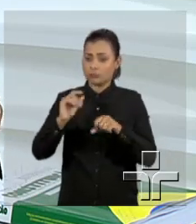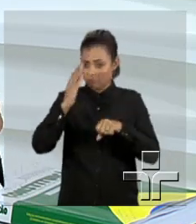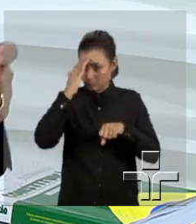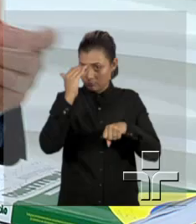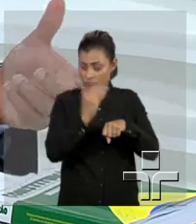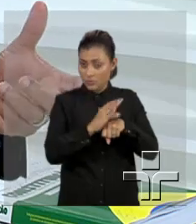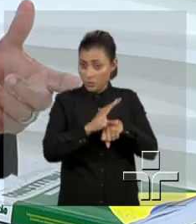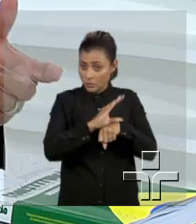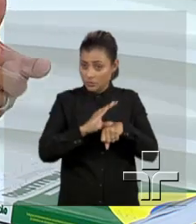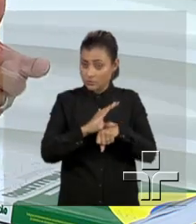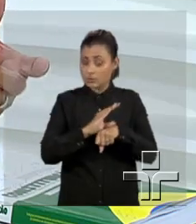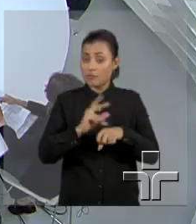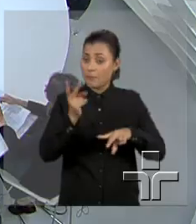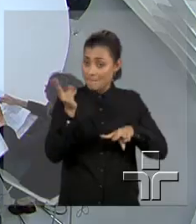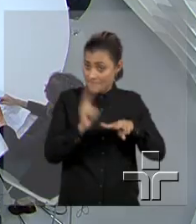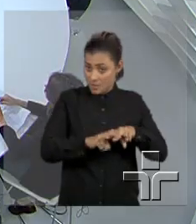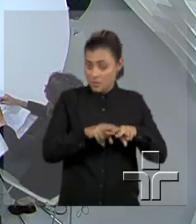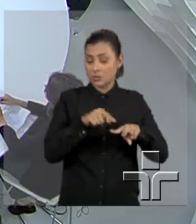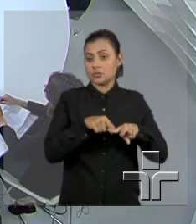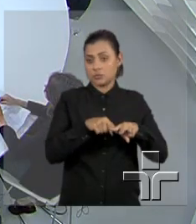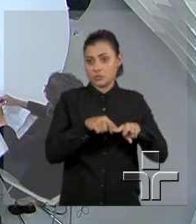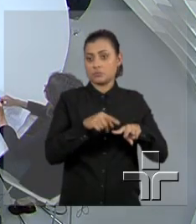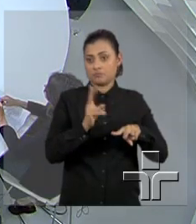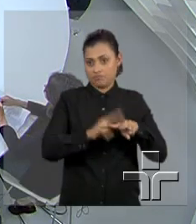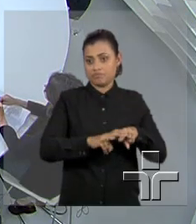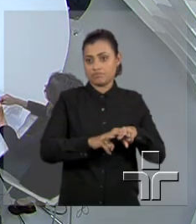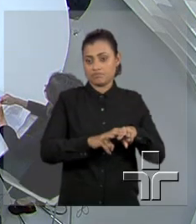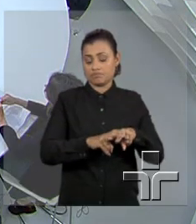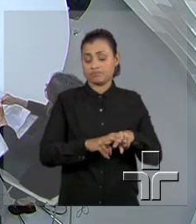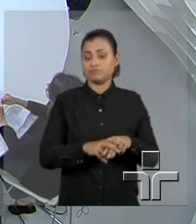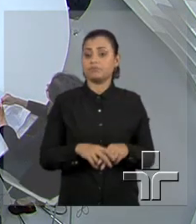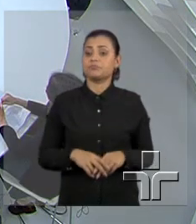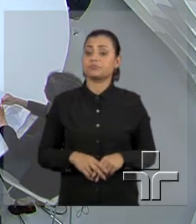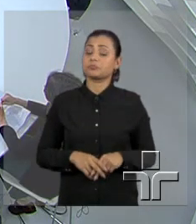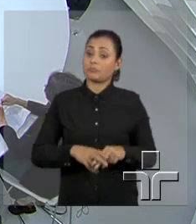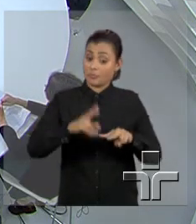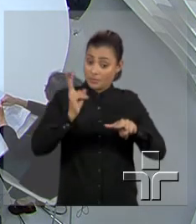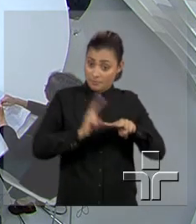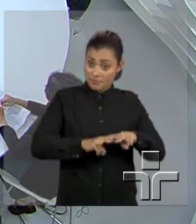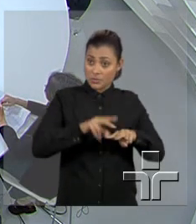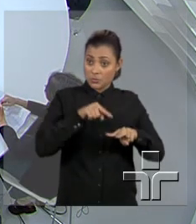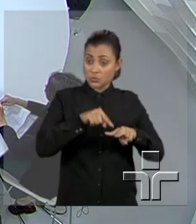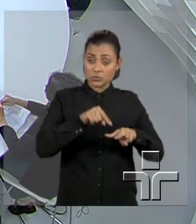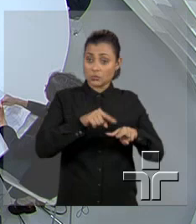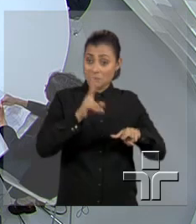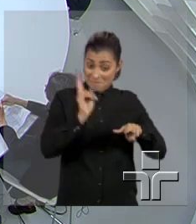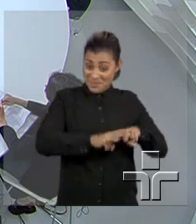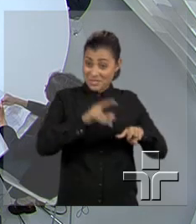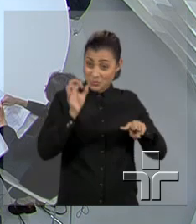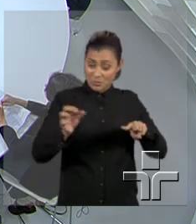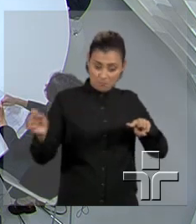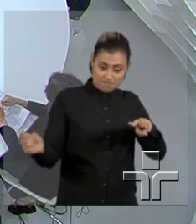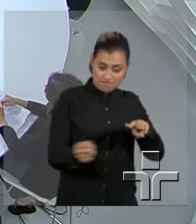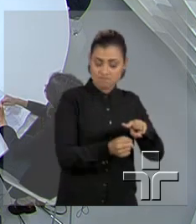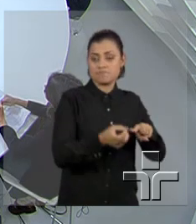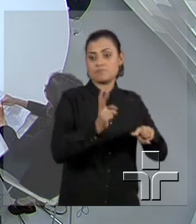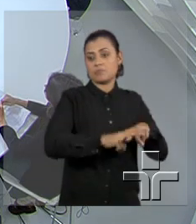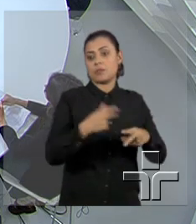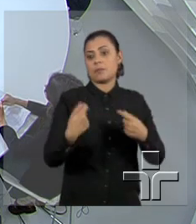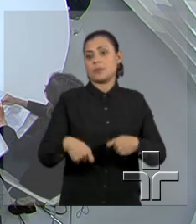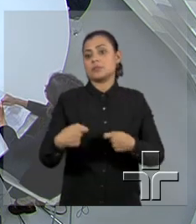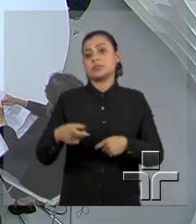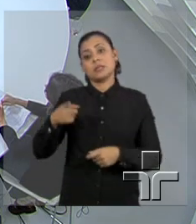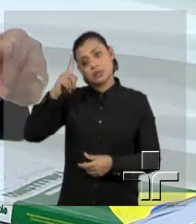estabelecimento penitenciário, né? Pena penitenciário, só depois do trânsito em julgado